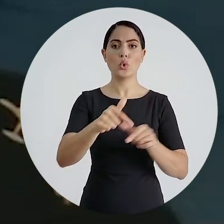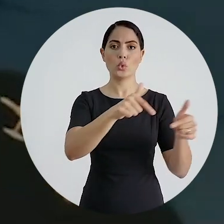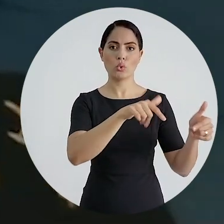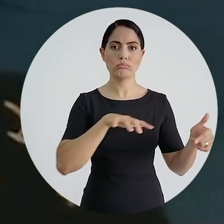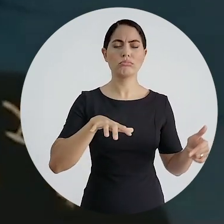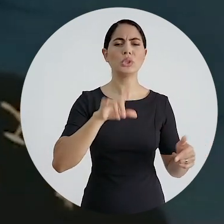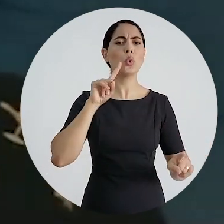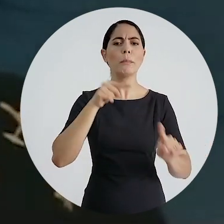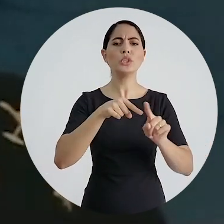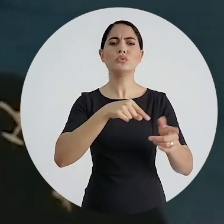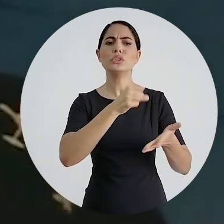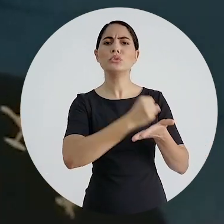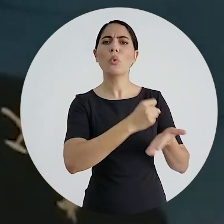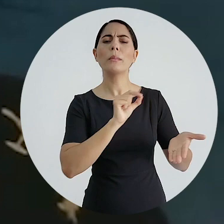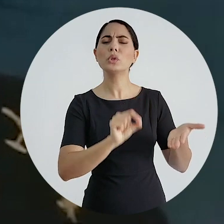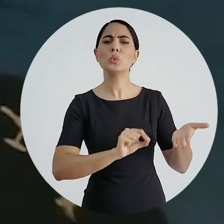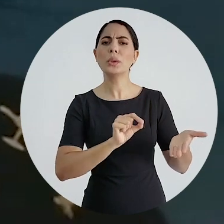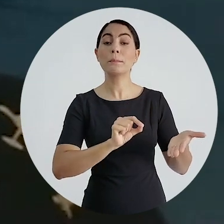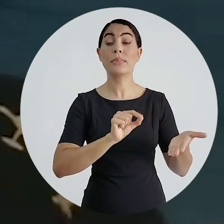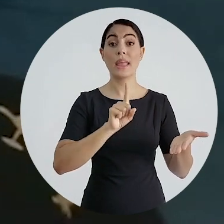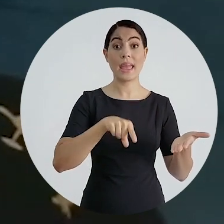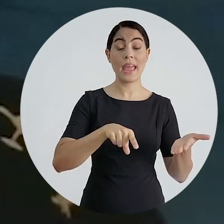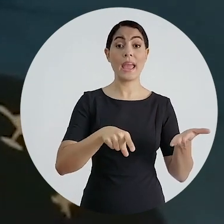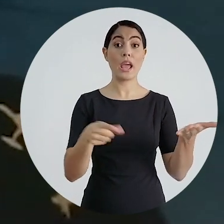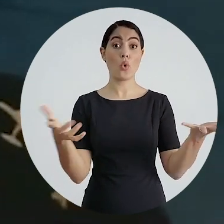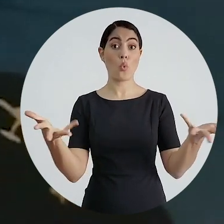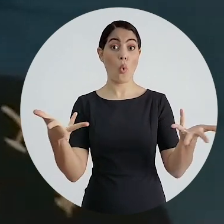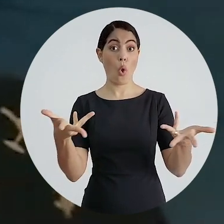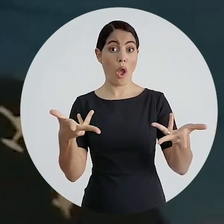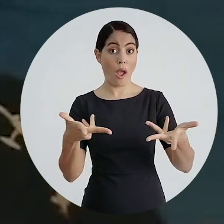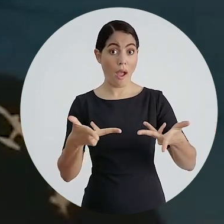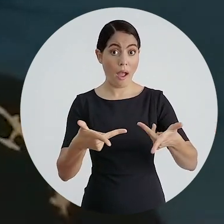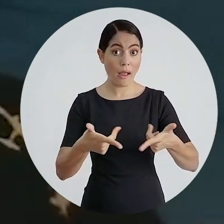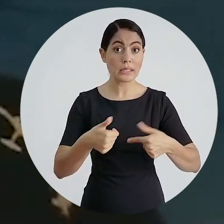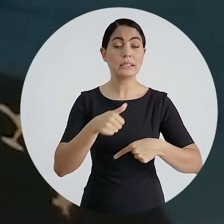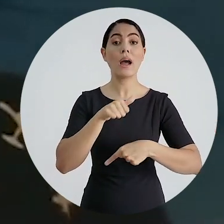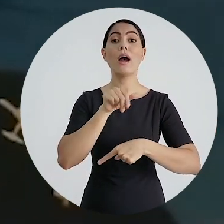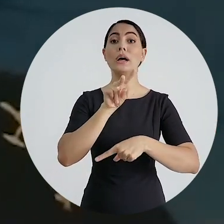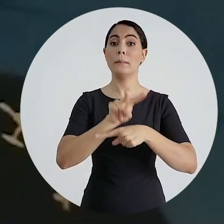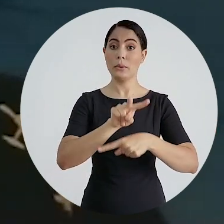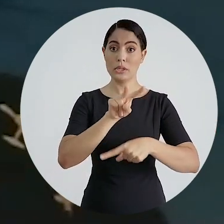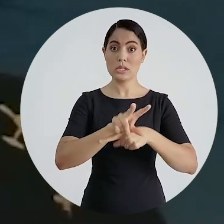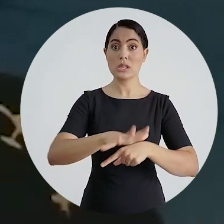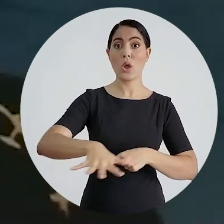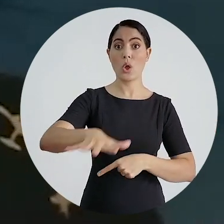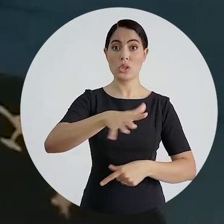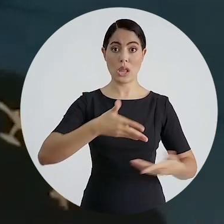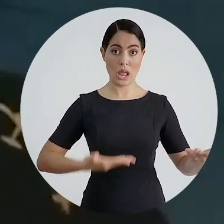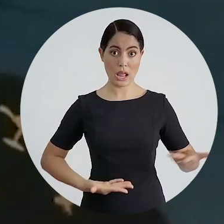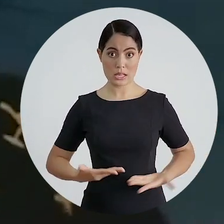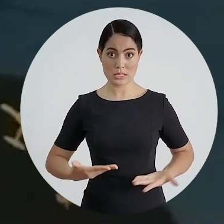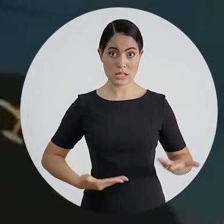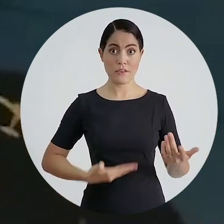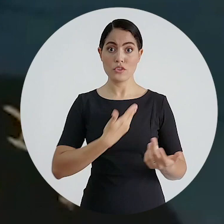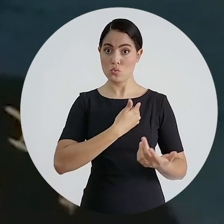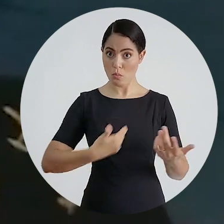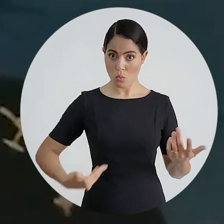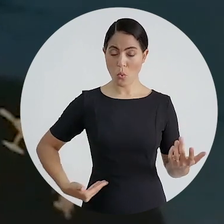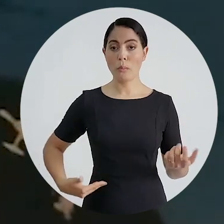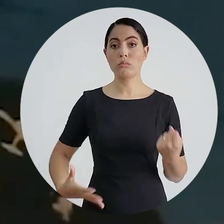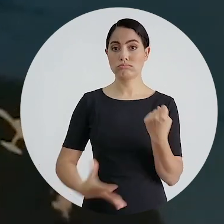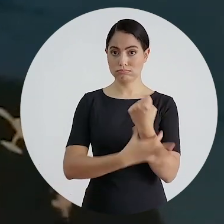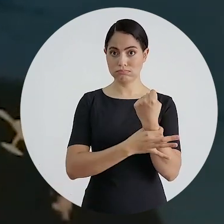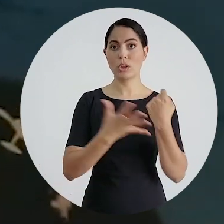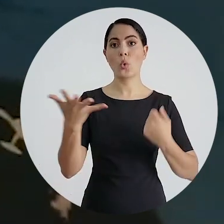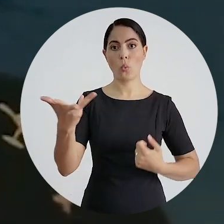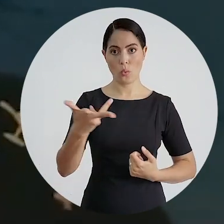E qual é o objetivo até desse protocolo? É garantir níveis de excelência na prestação de um serviço público, que é o serviço de